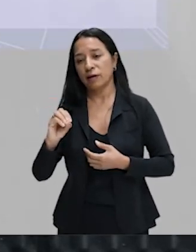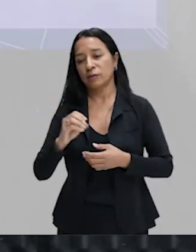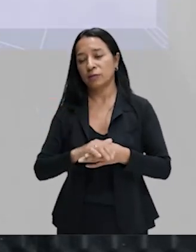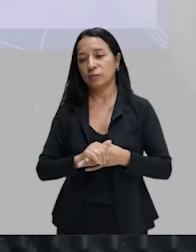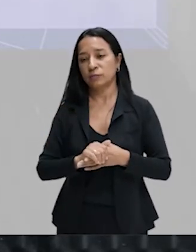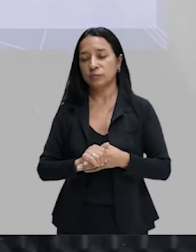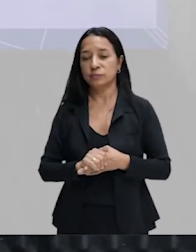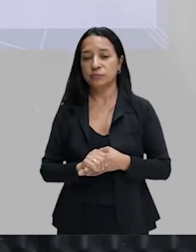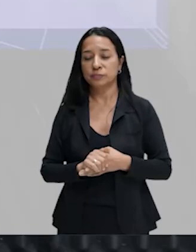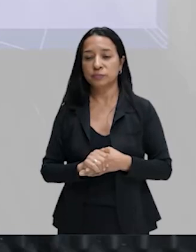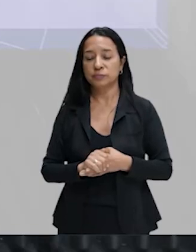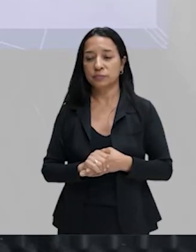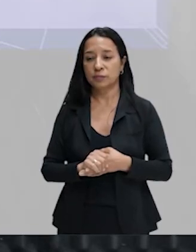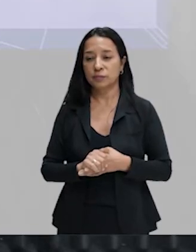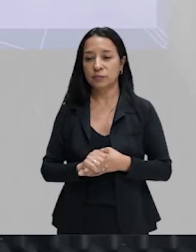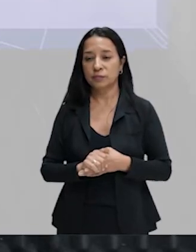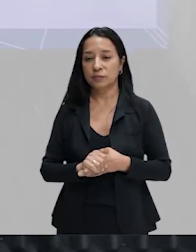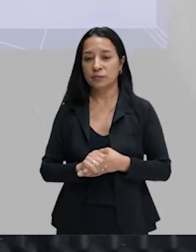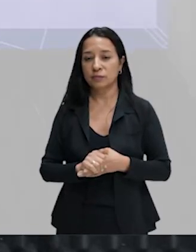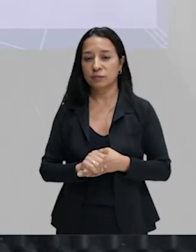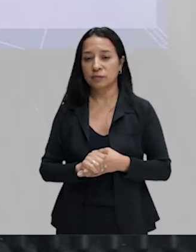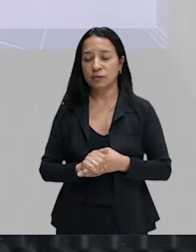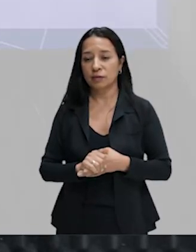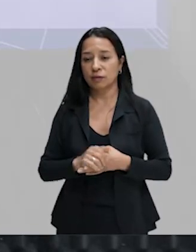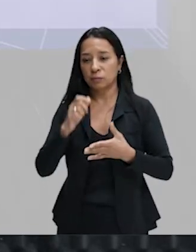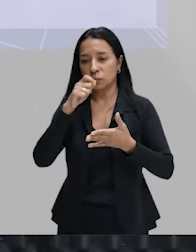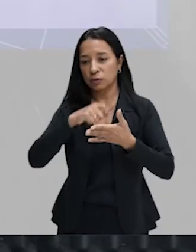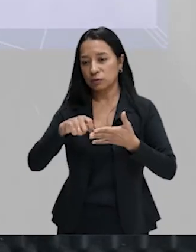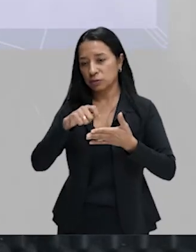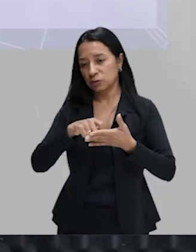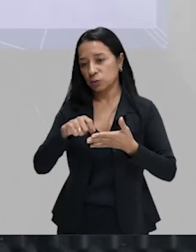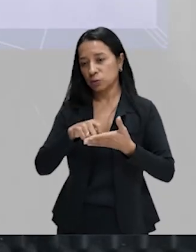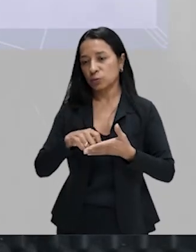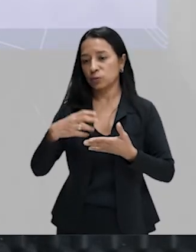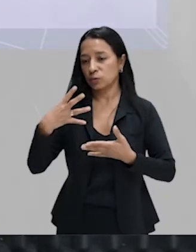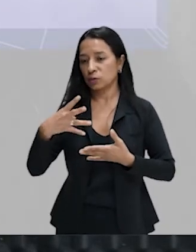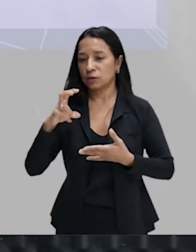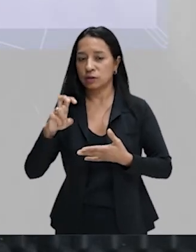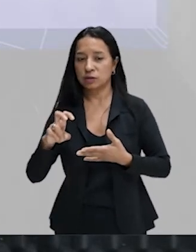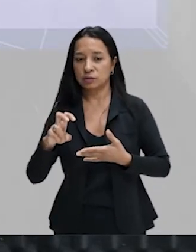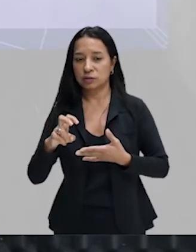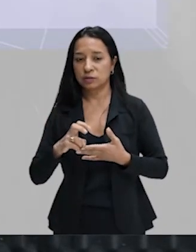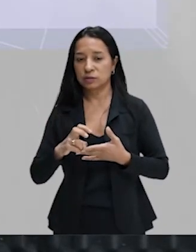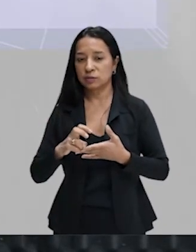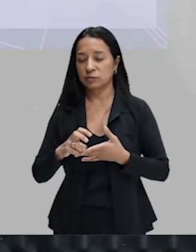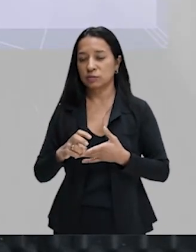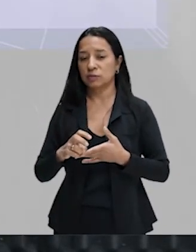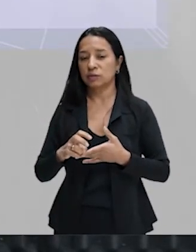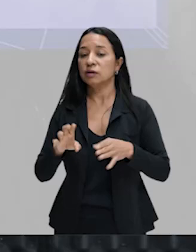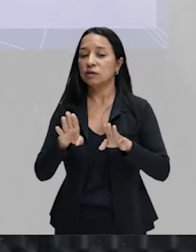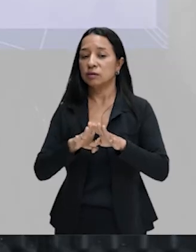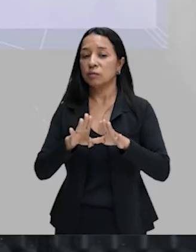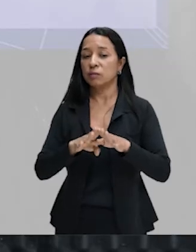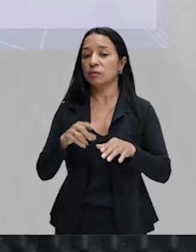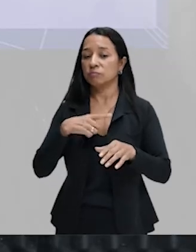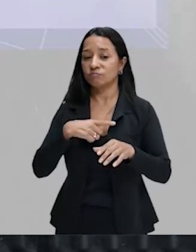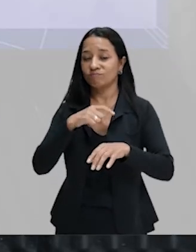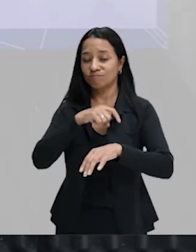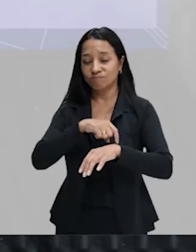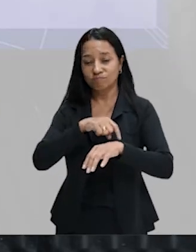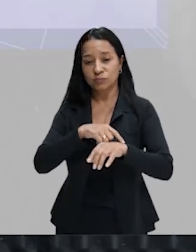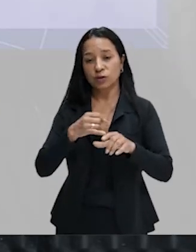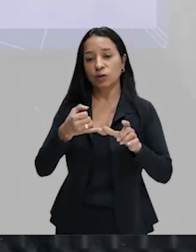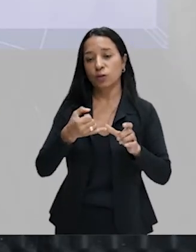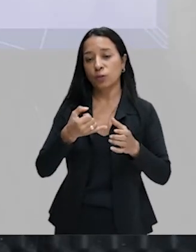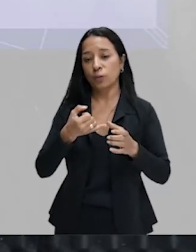tem também em comum com os autores de 45, além da cronologia, a extrapolação da linguagem no fazer